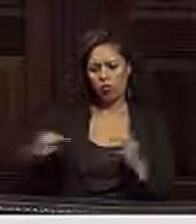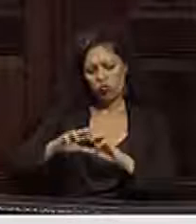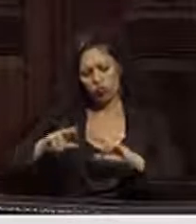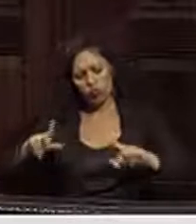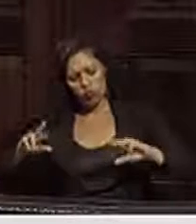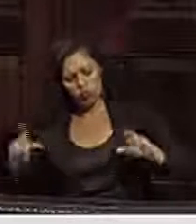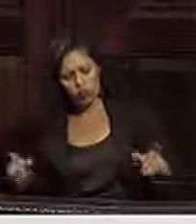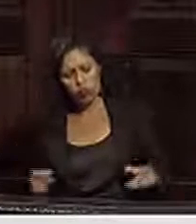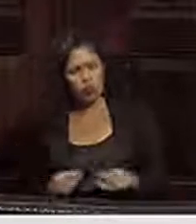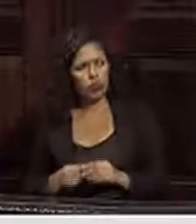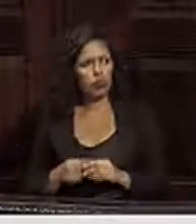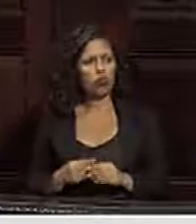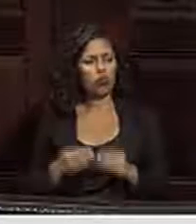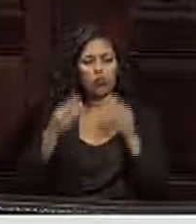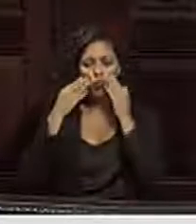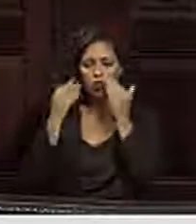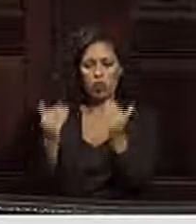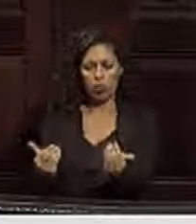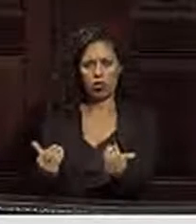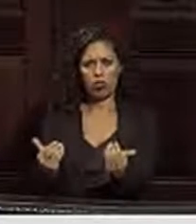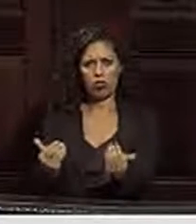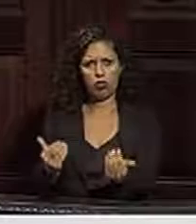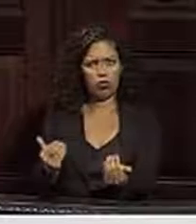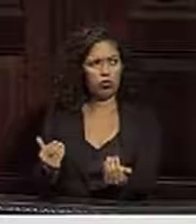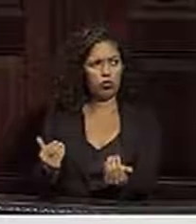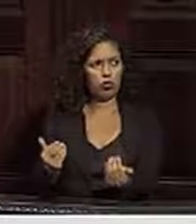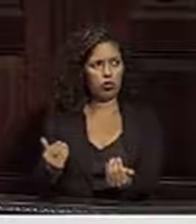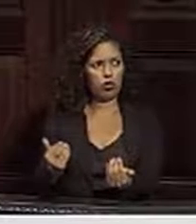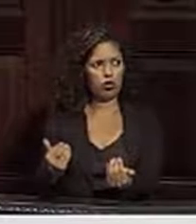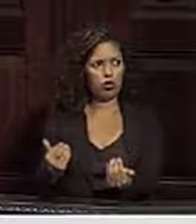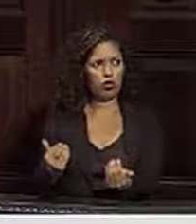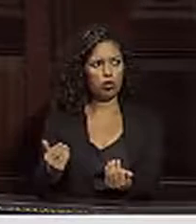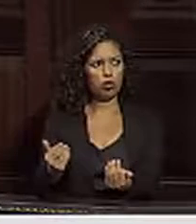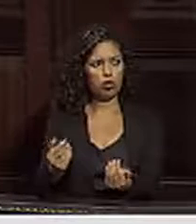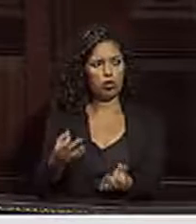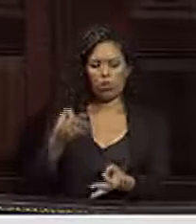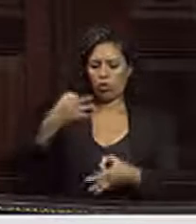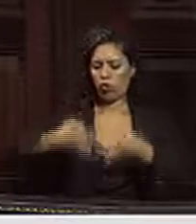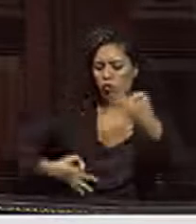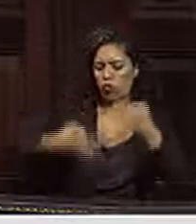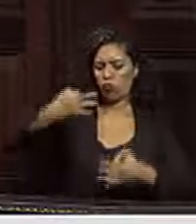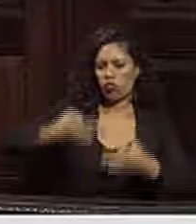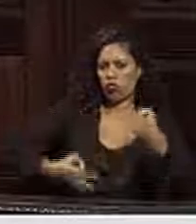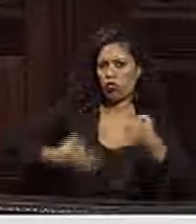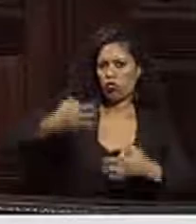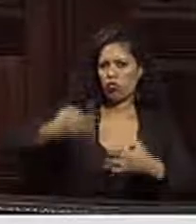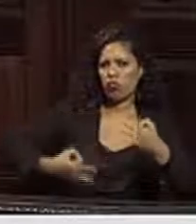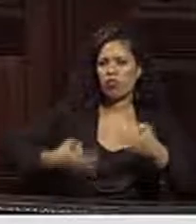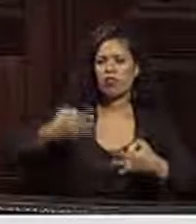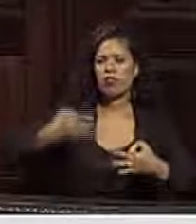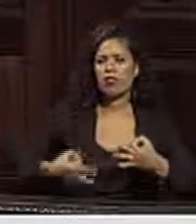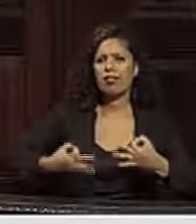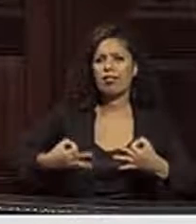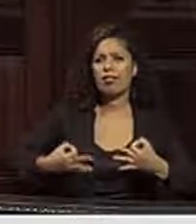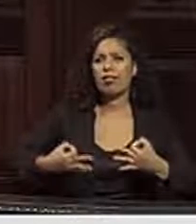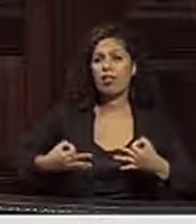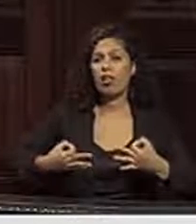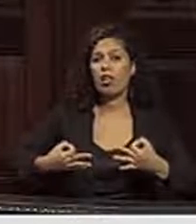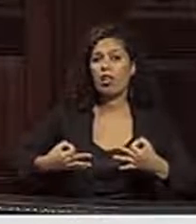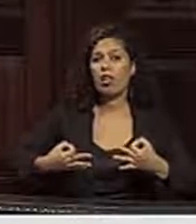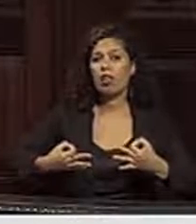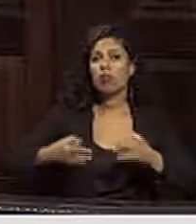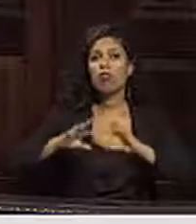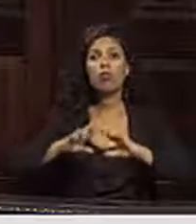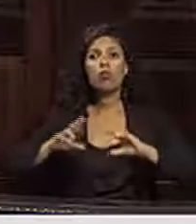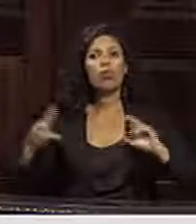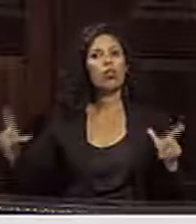querem mostram que é um judiciário que age de forma